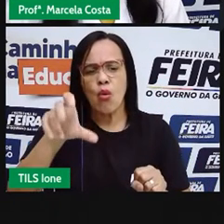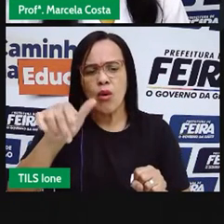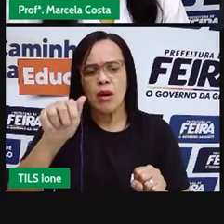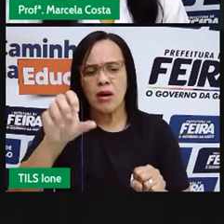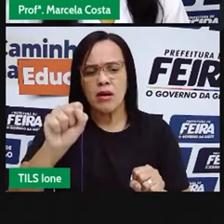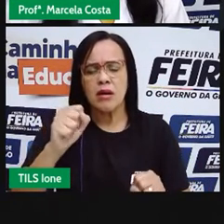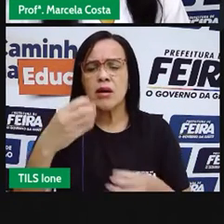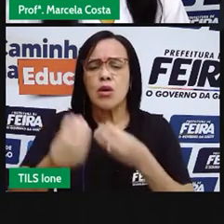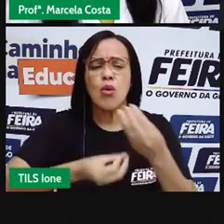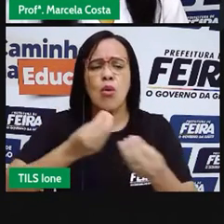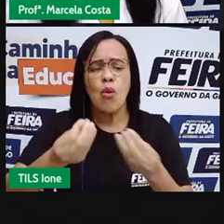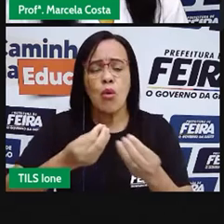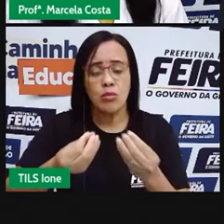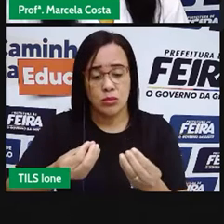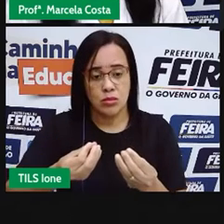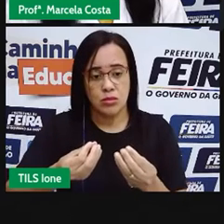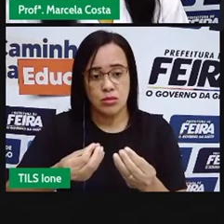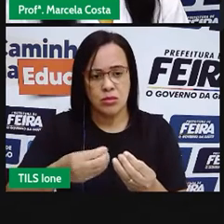ilícito